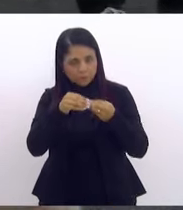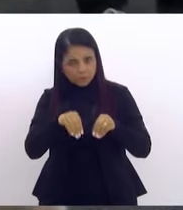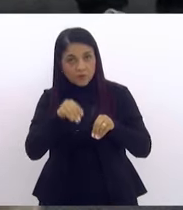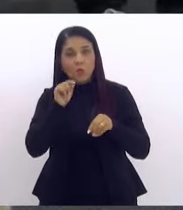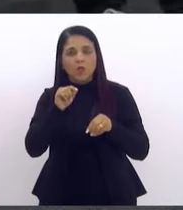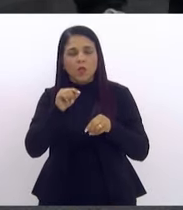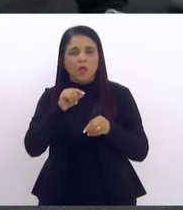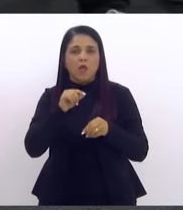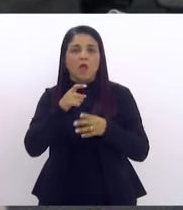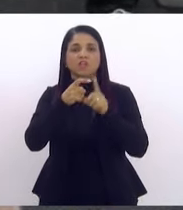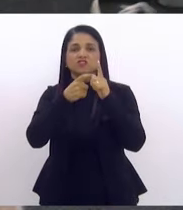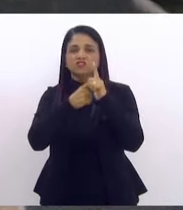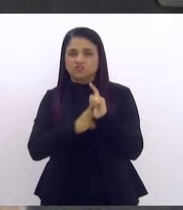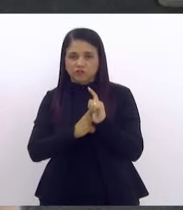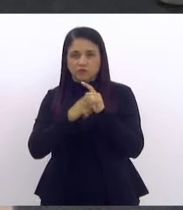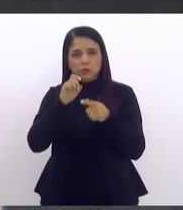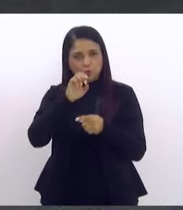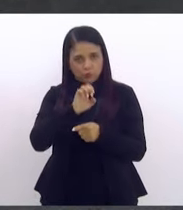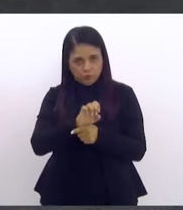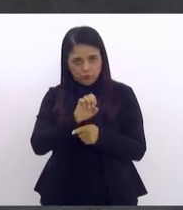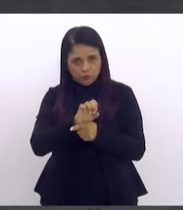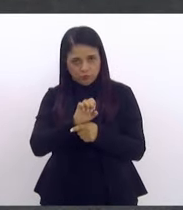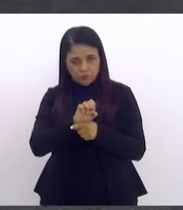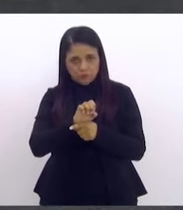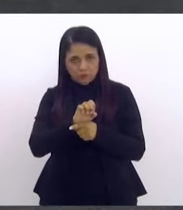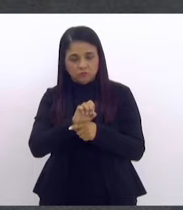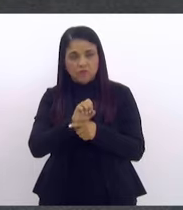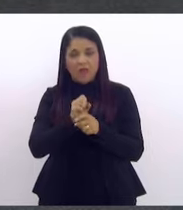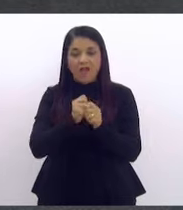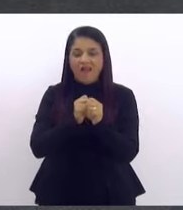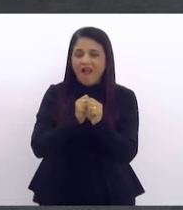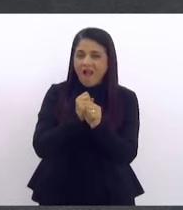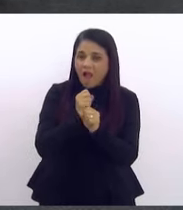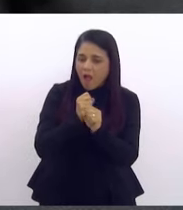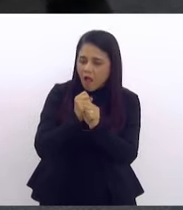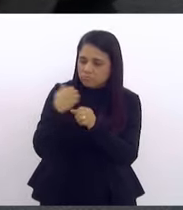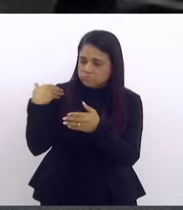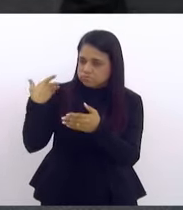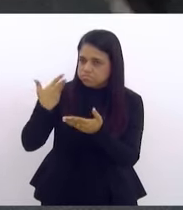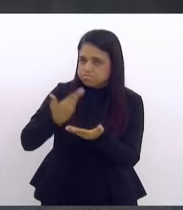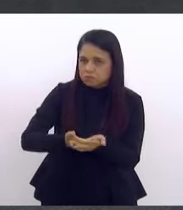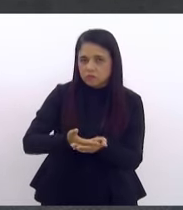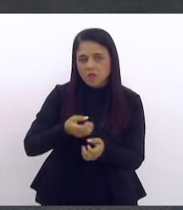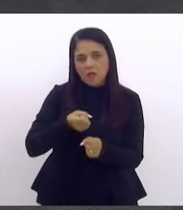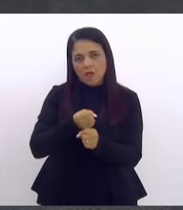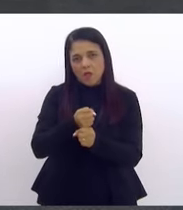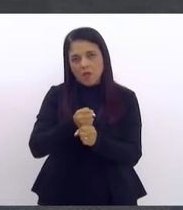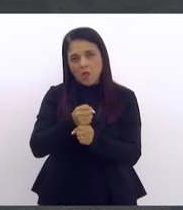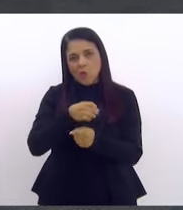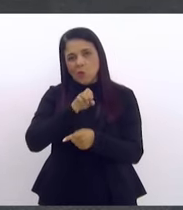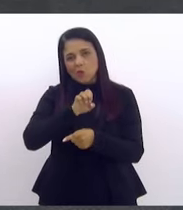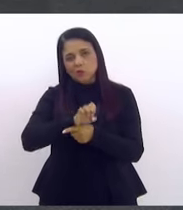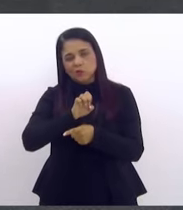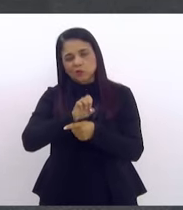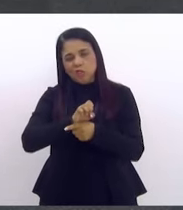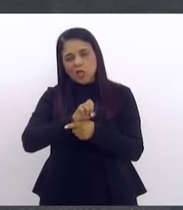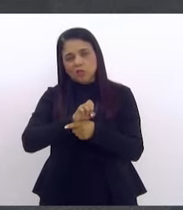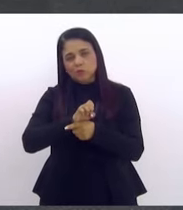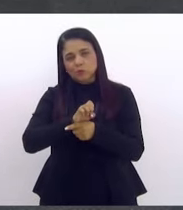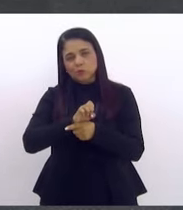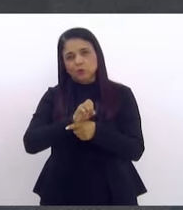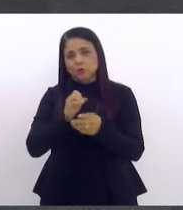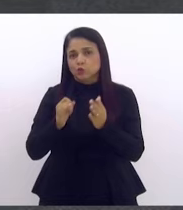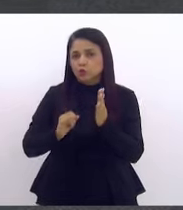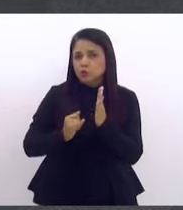Estado, que perpassa os anos e o Estado é espoliado com